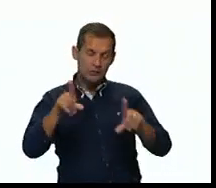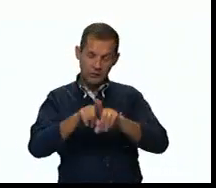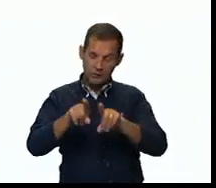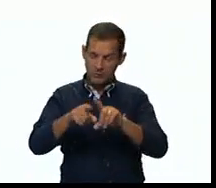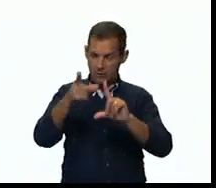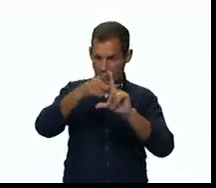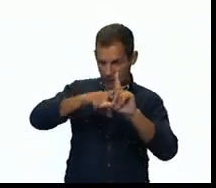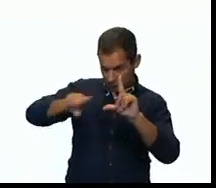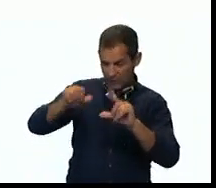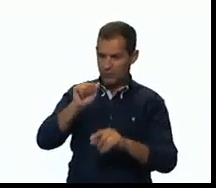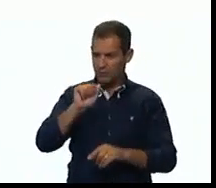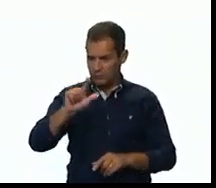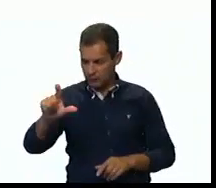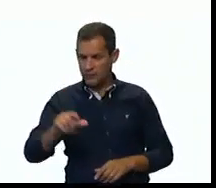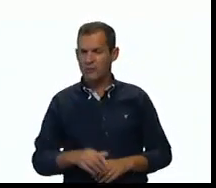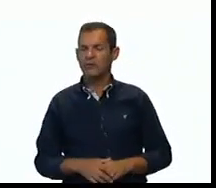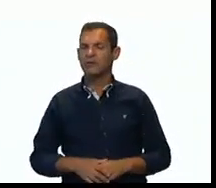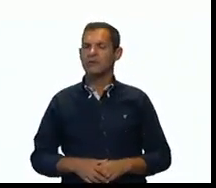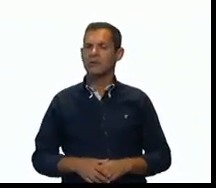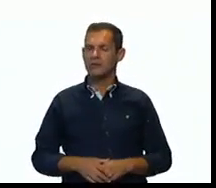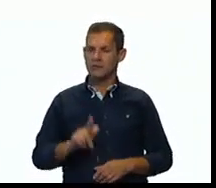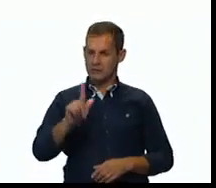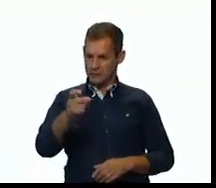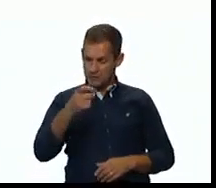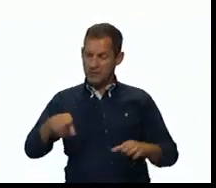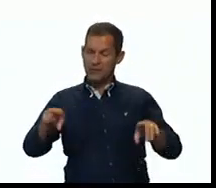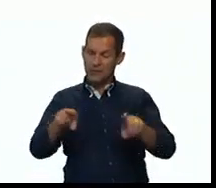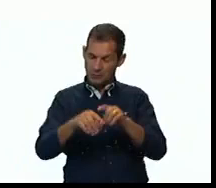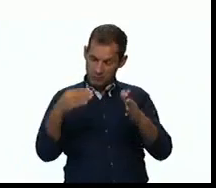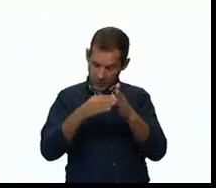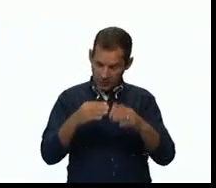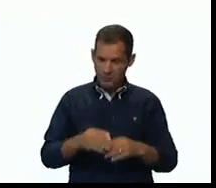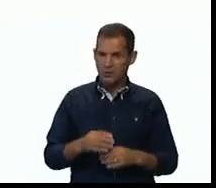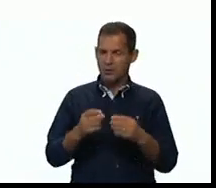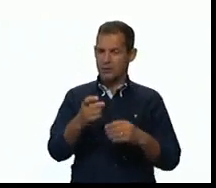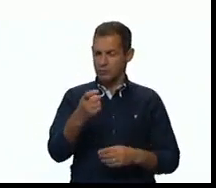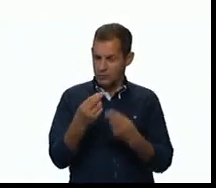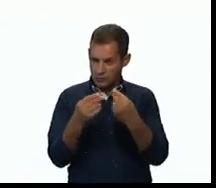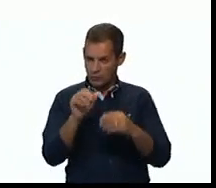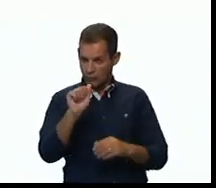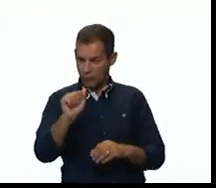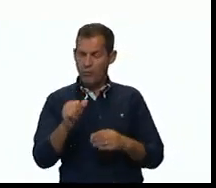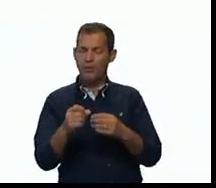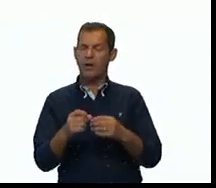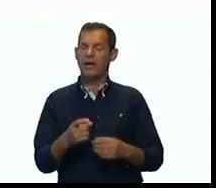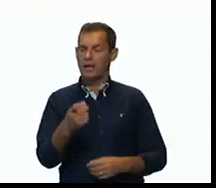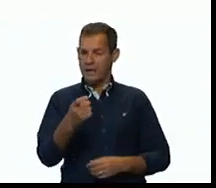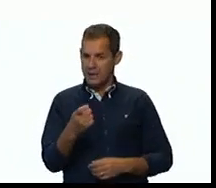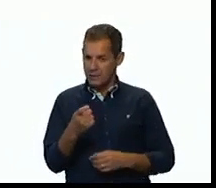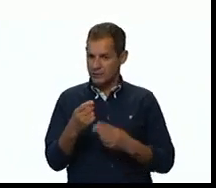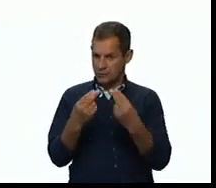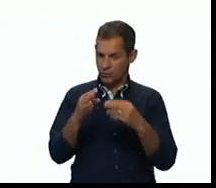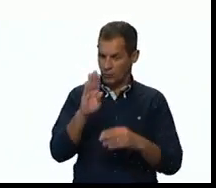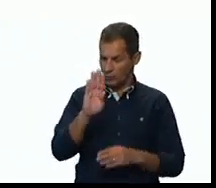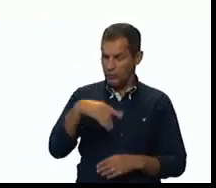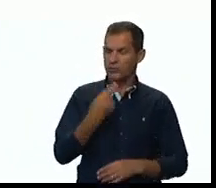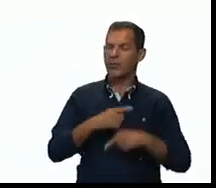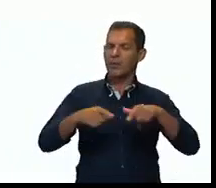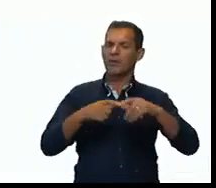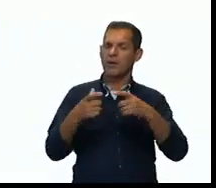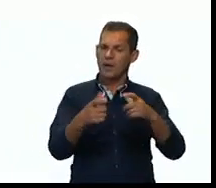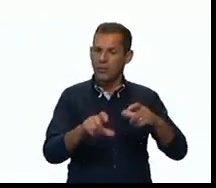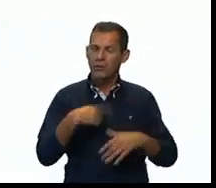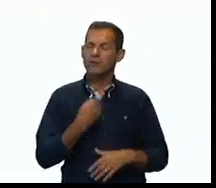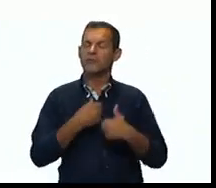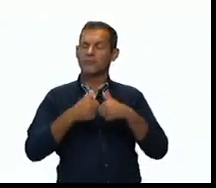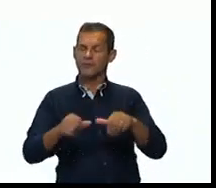nossa curva em azul, g de x. E ela é limitada por x igual a A e x igual a B. Por quê? Quando a gente está trabalhando com a área,